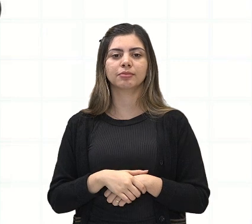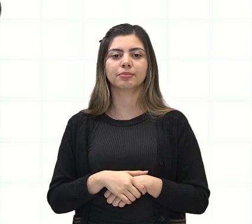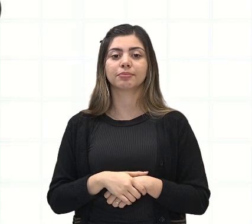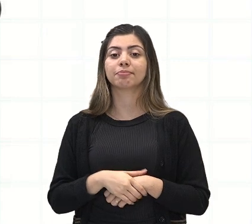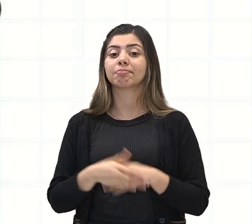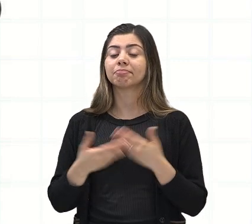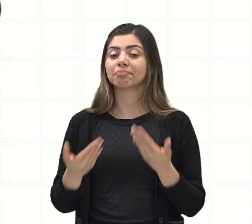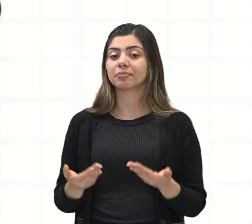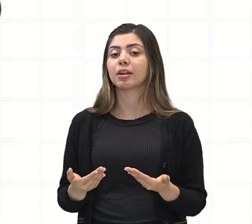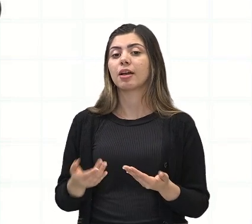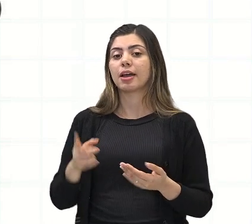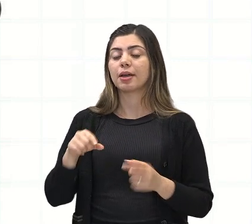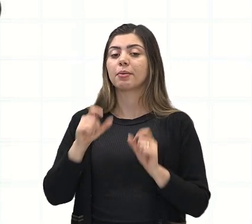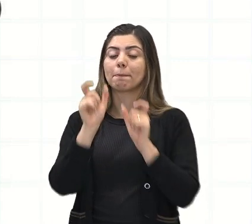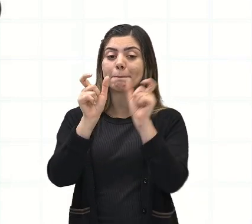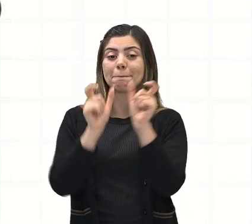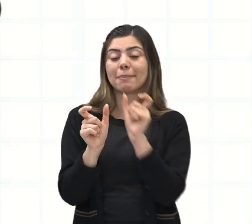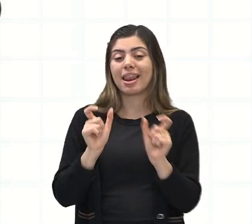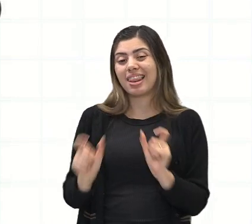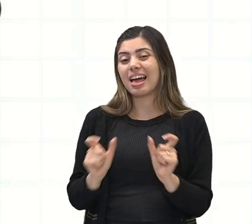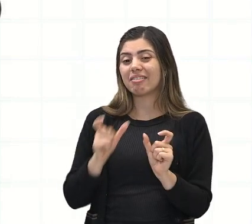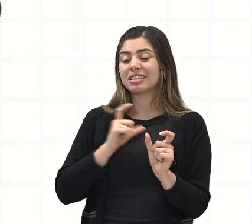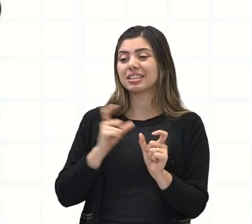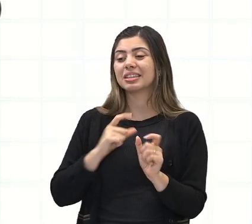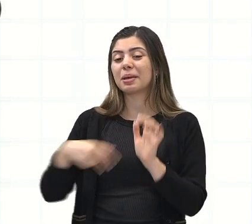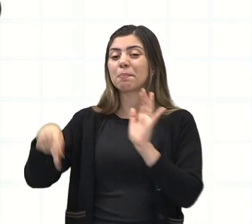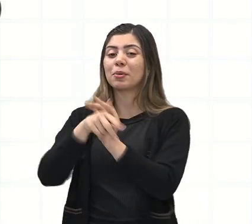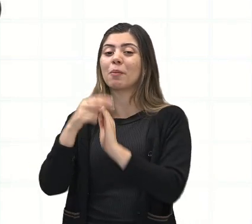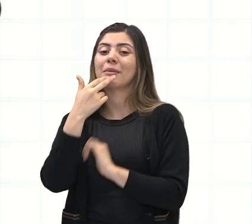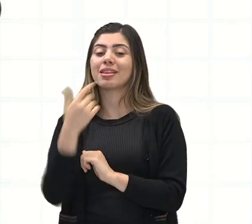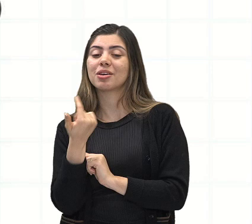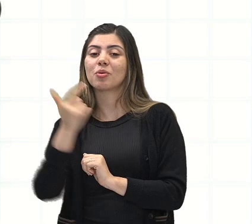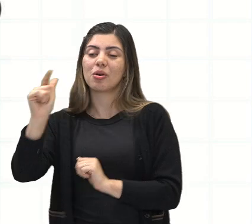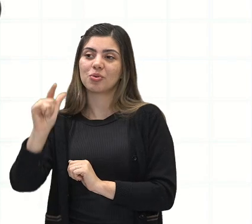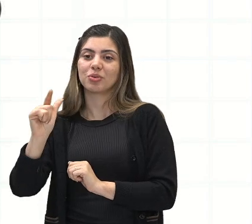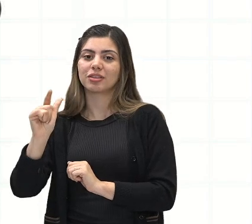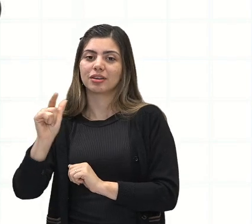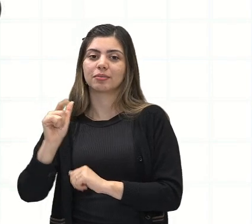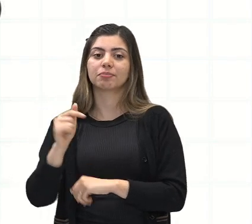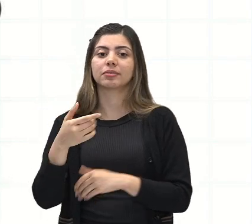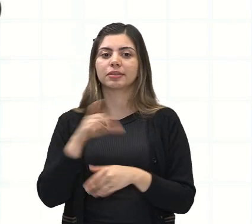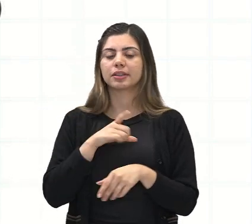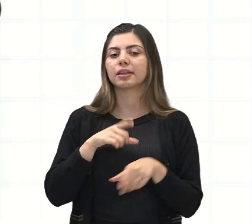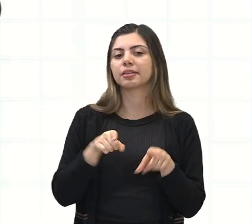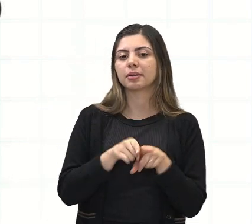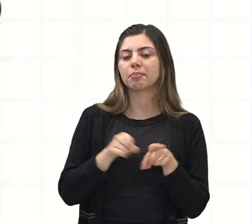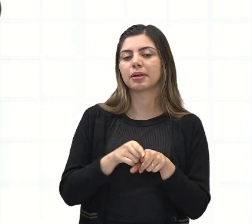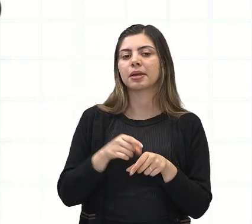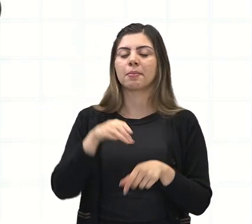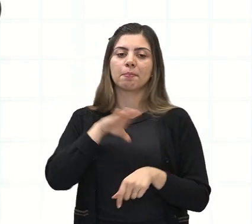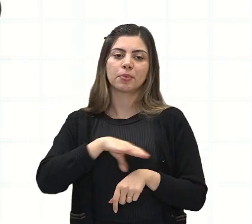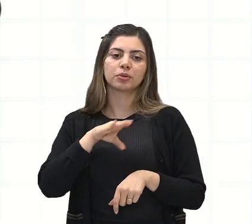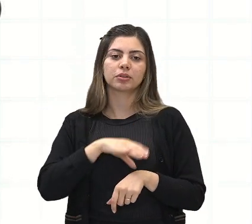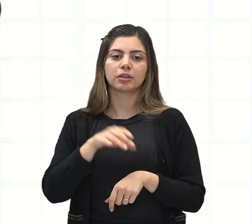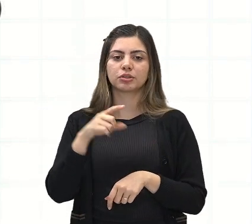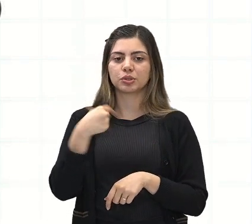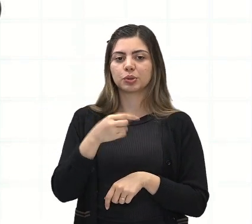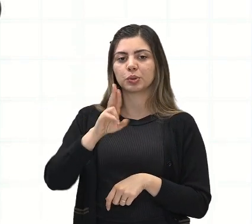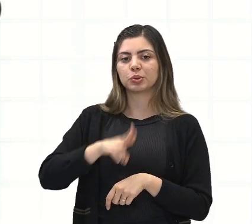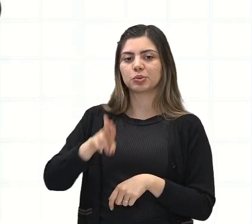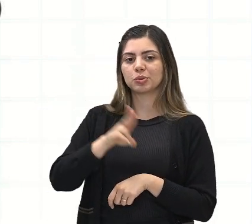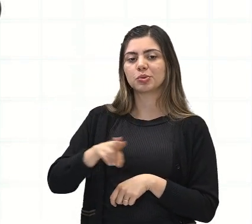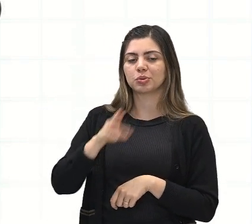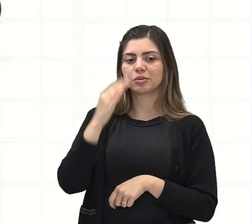Palavras que se mantêm na língua original, várias aqui que foram agregadas ao português e têm origem de fora, como apartheid, que vem do